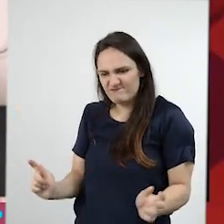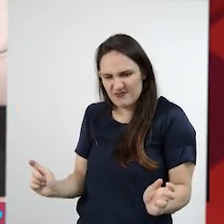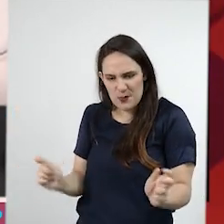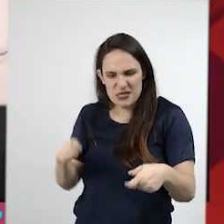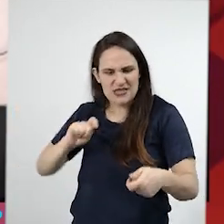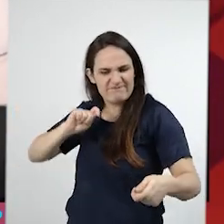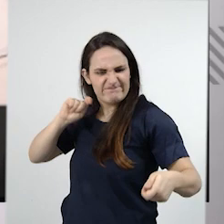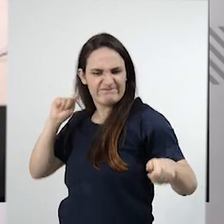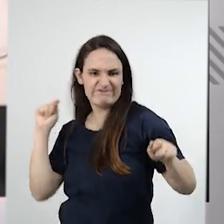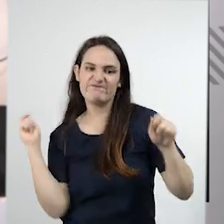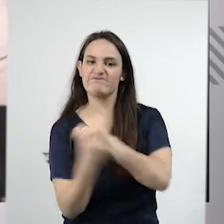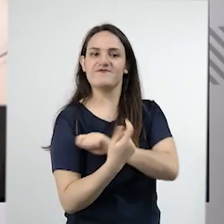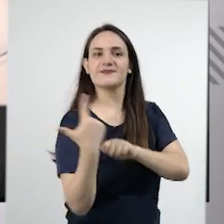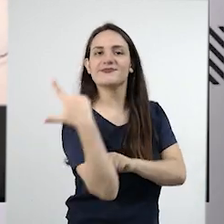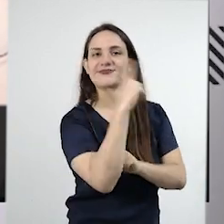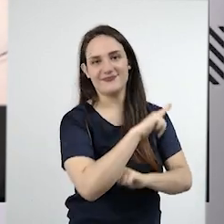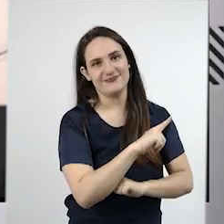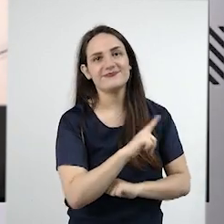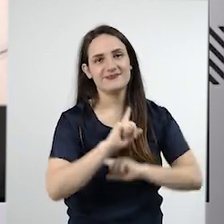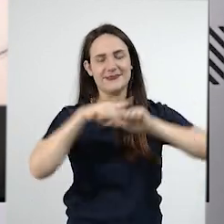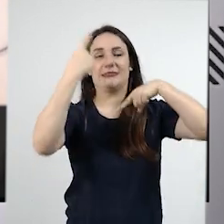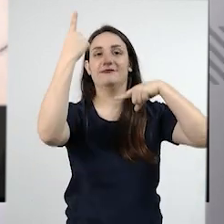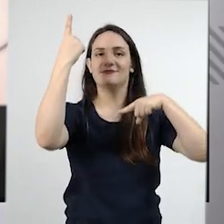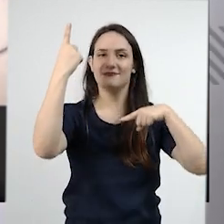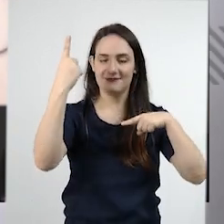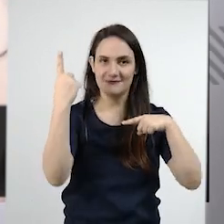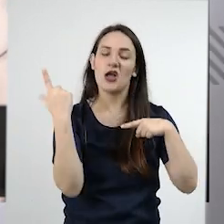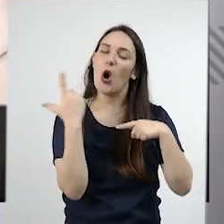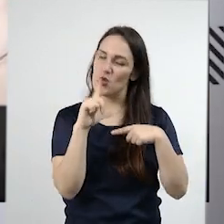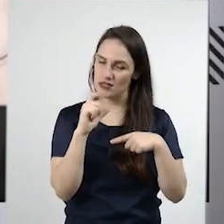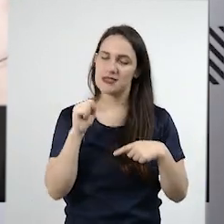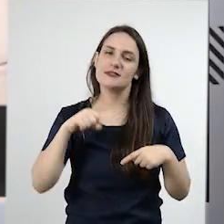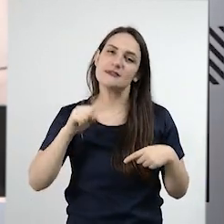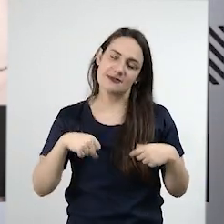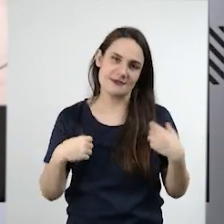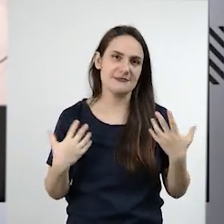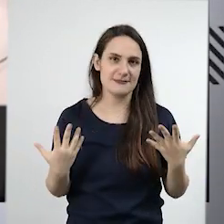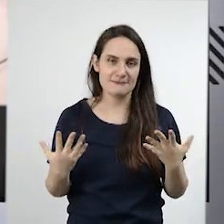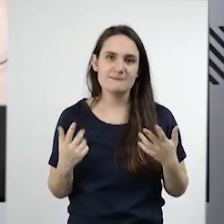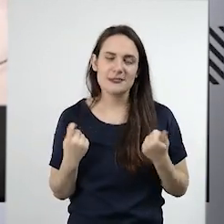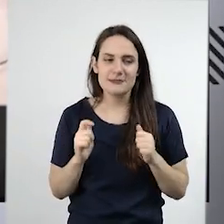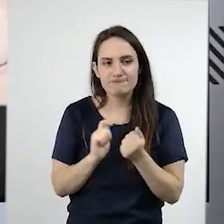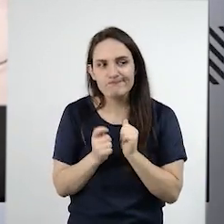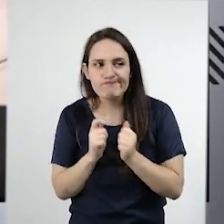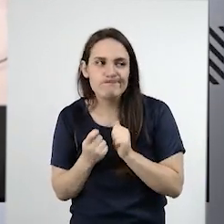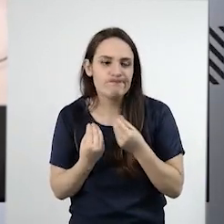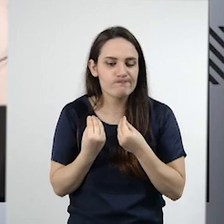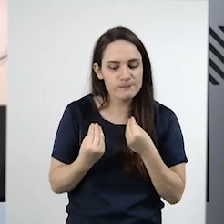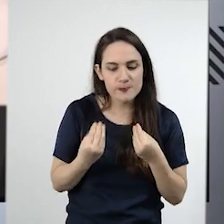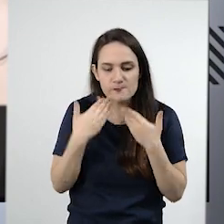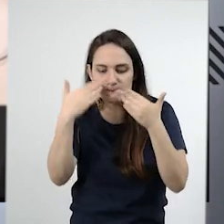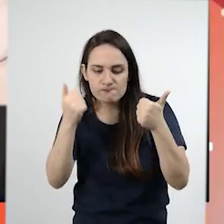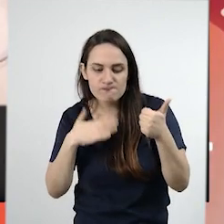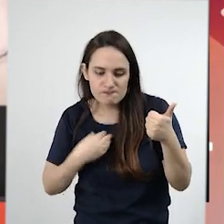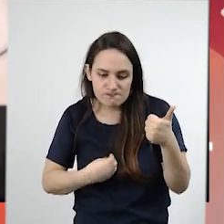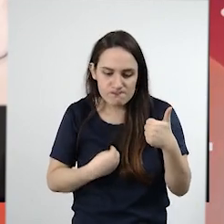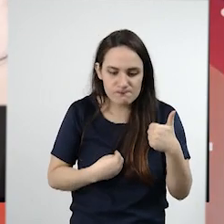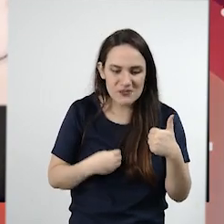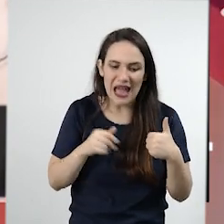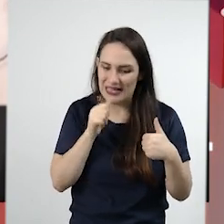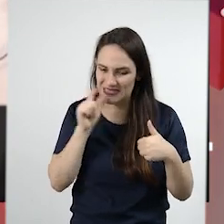mas nós temos uma habilidade muito grande de se adaptar e de fazer um ajuste criativo dentro daquele momento que é